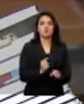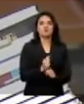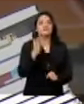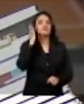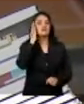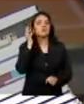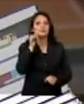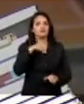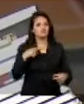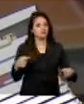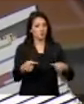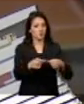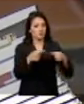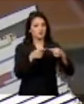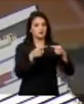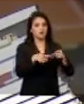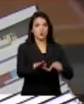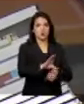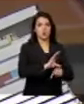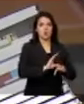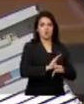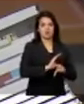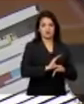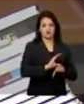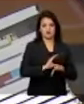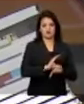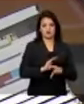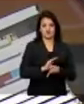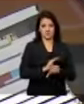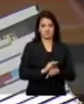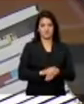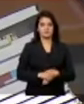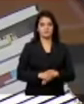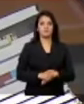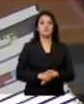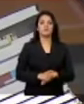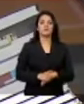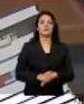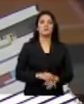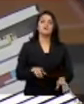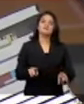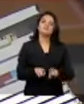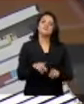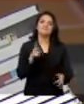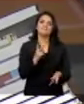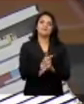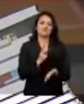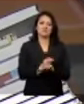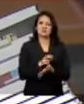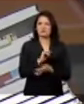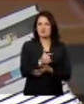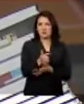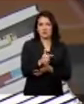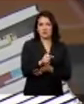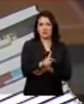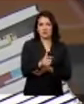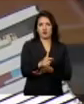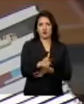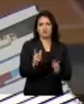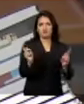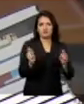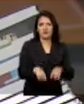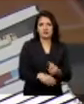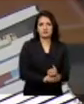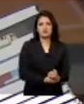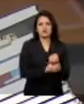maior da norma em jogo. Sublinha que, mesmo não sendo possível